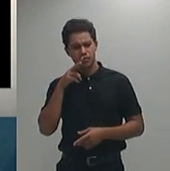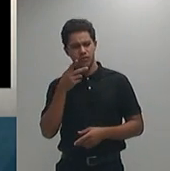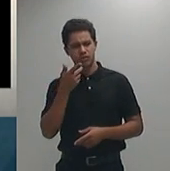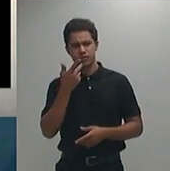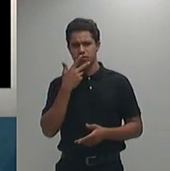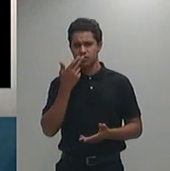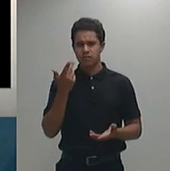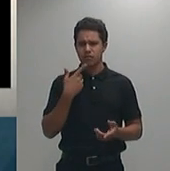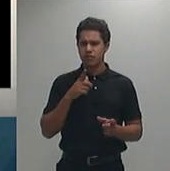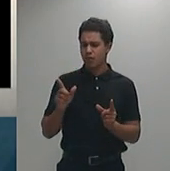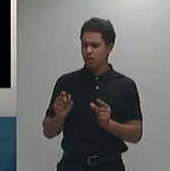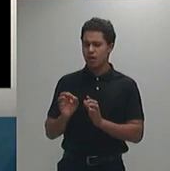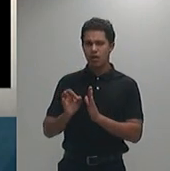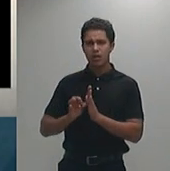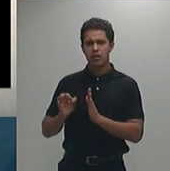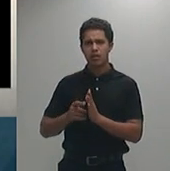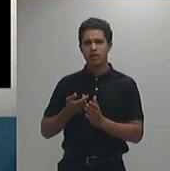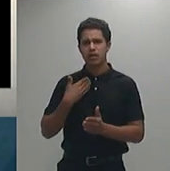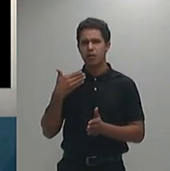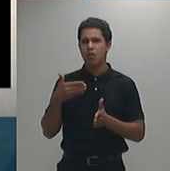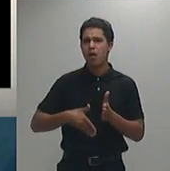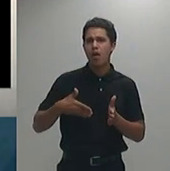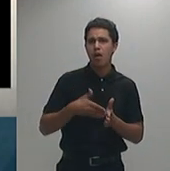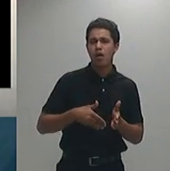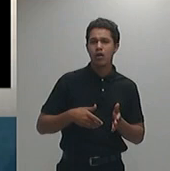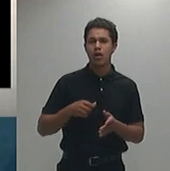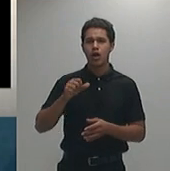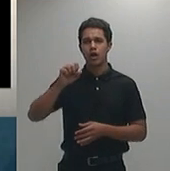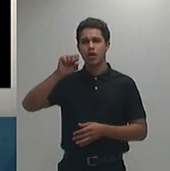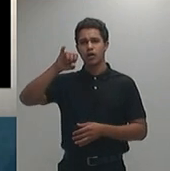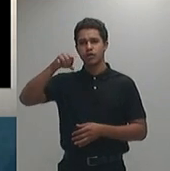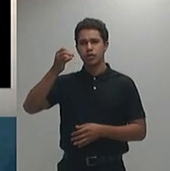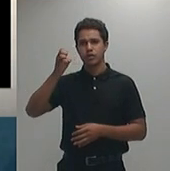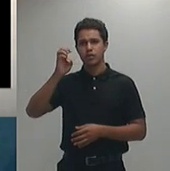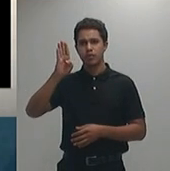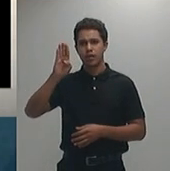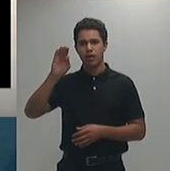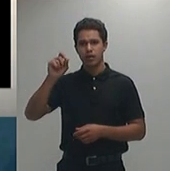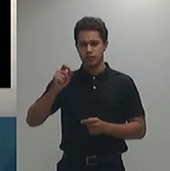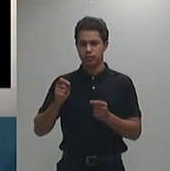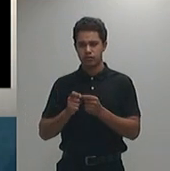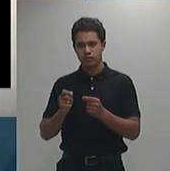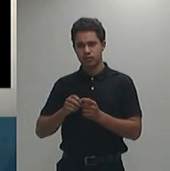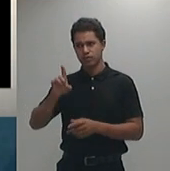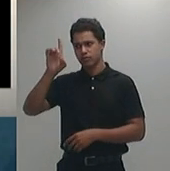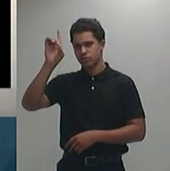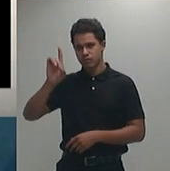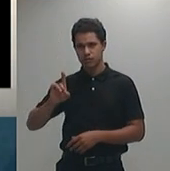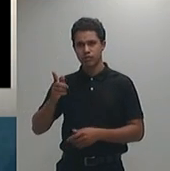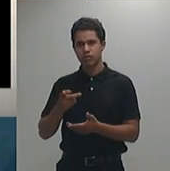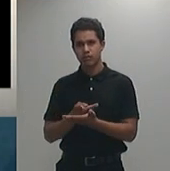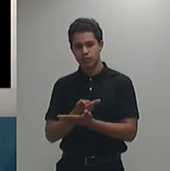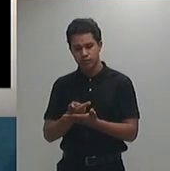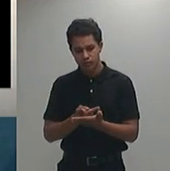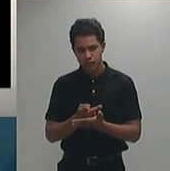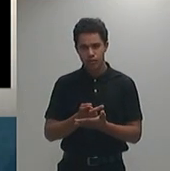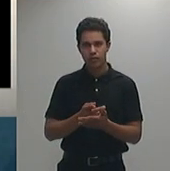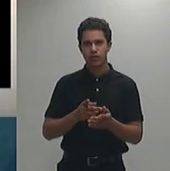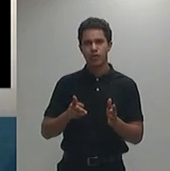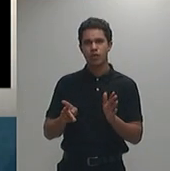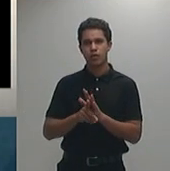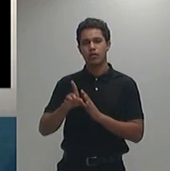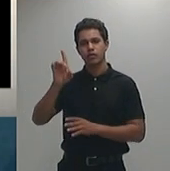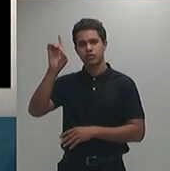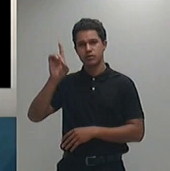querem impedir a JBS de exercer o seu direito de buscar o seu direito Me